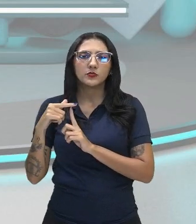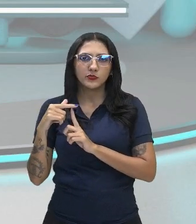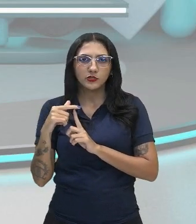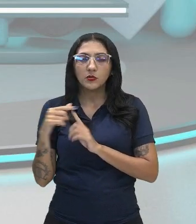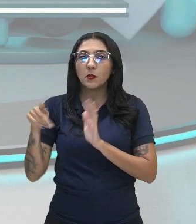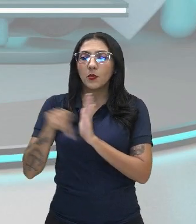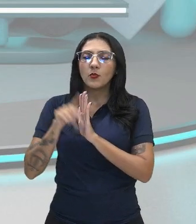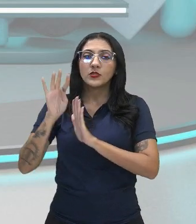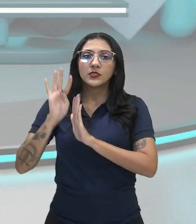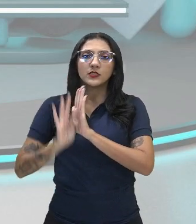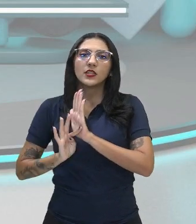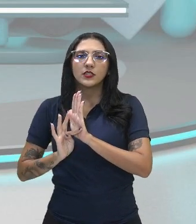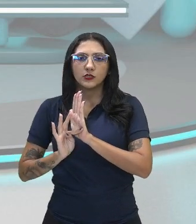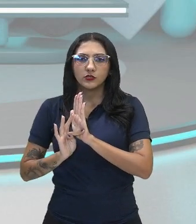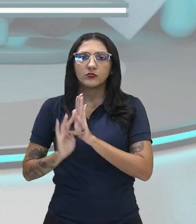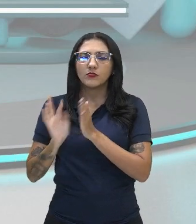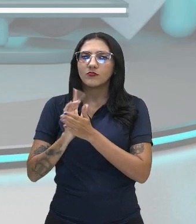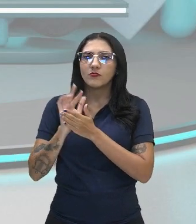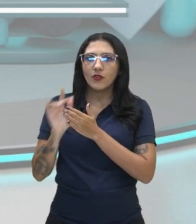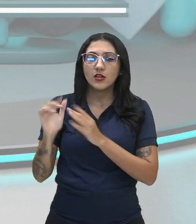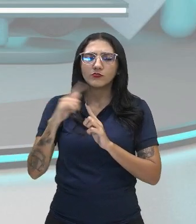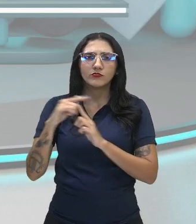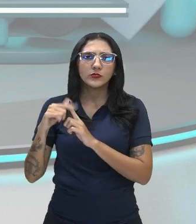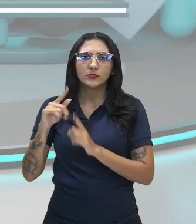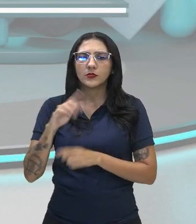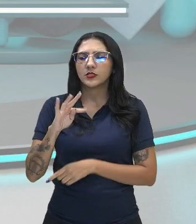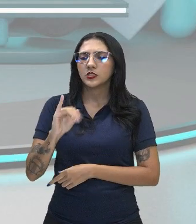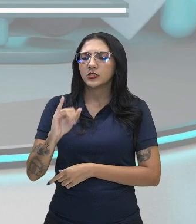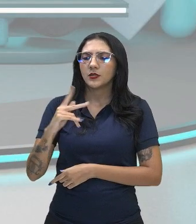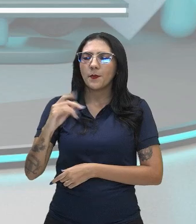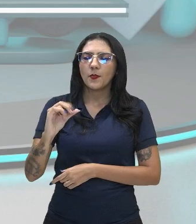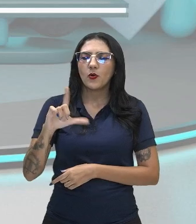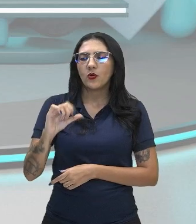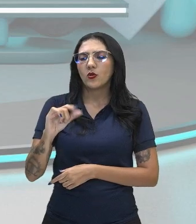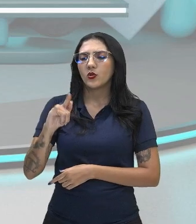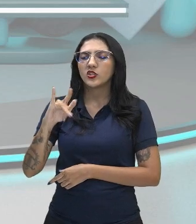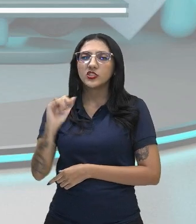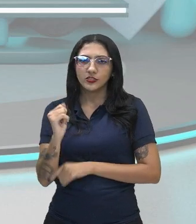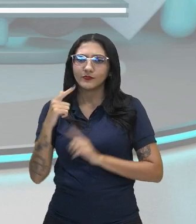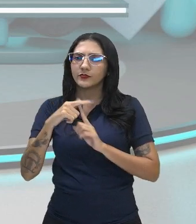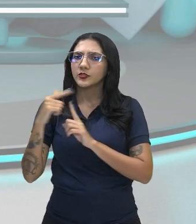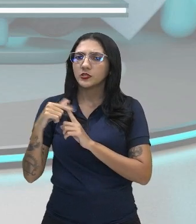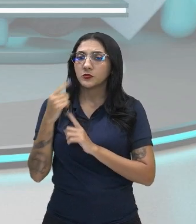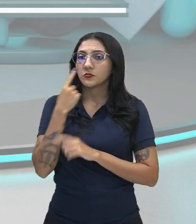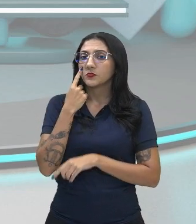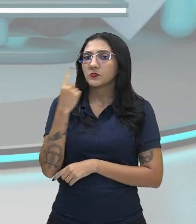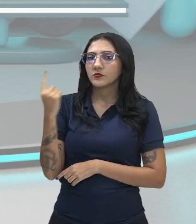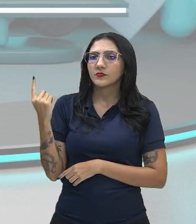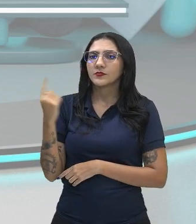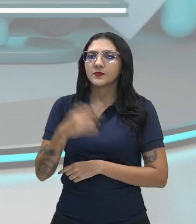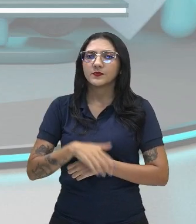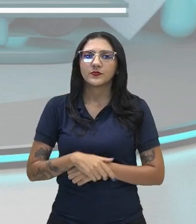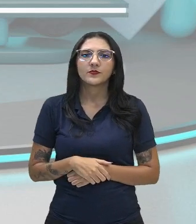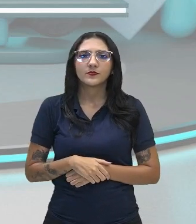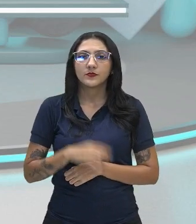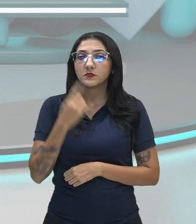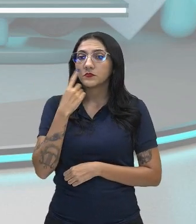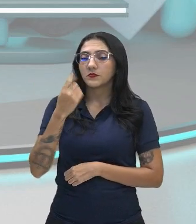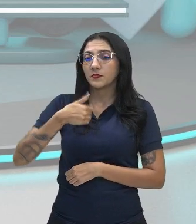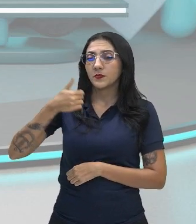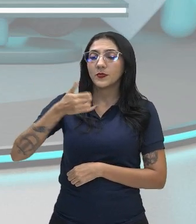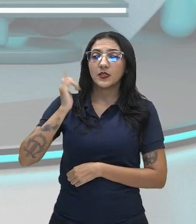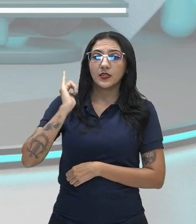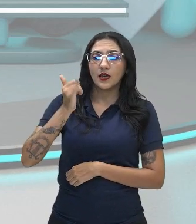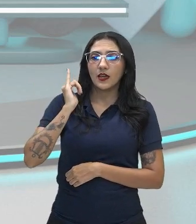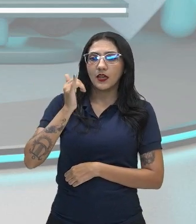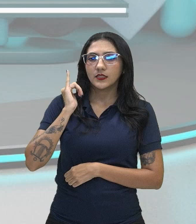tipos textuais ou tipologia textuais são a narração,